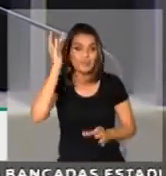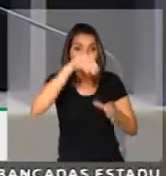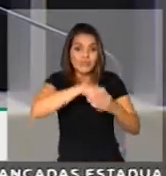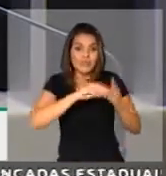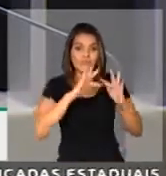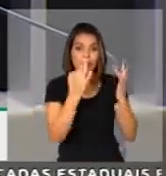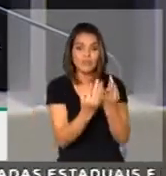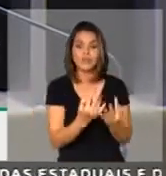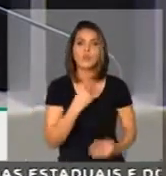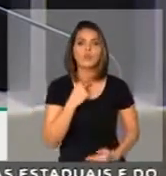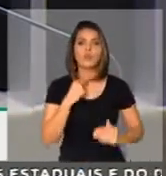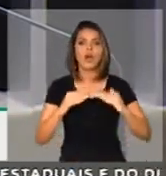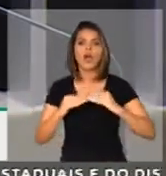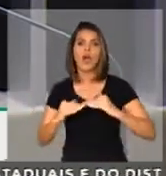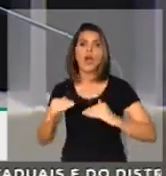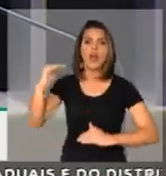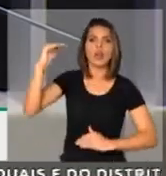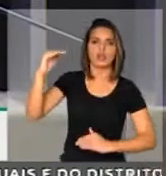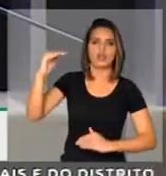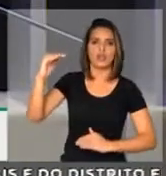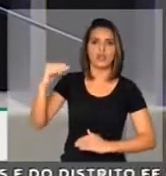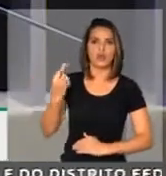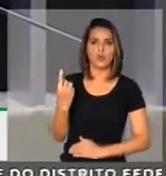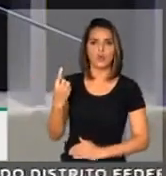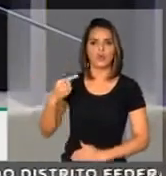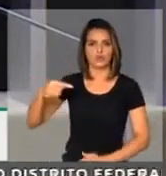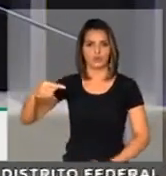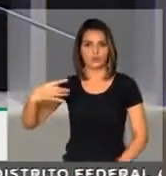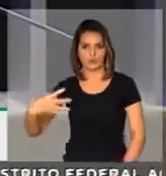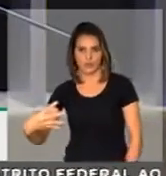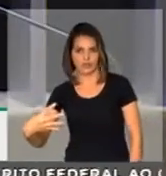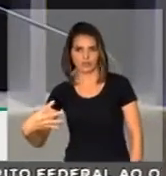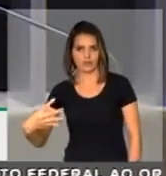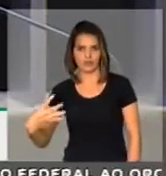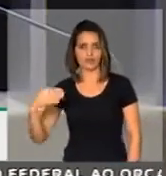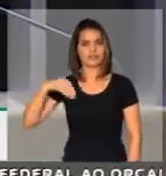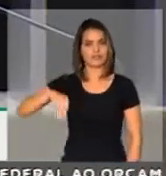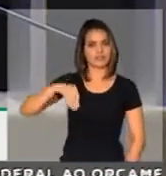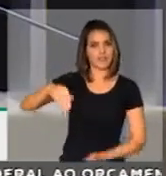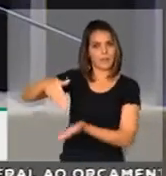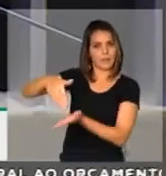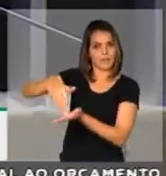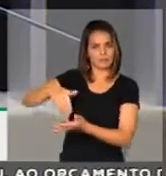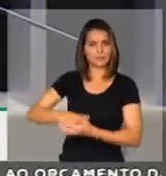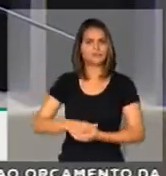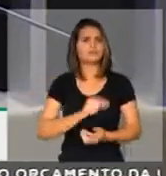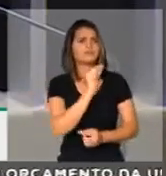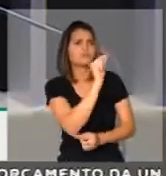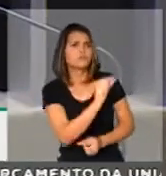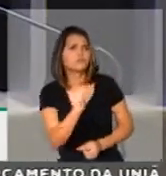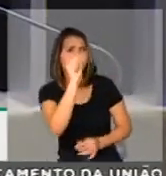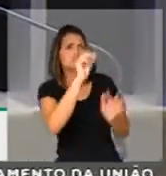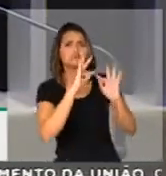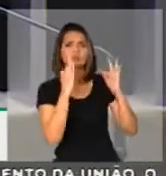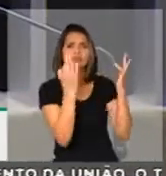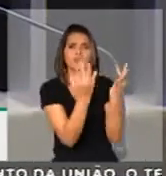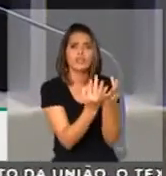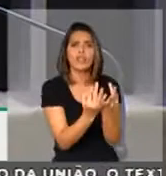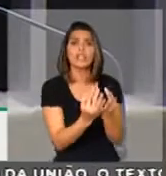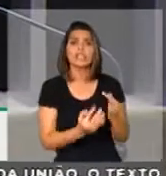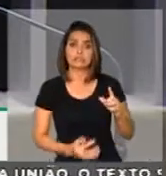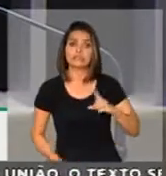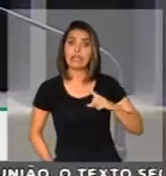1/4 do salário mínimo. E a bem da verdade, presidente Assis Carvalho, muitas famílias no Brasil afora, para obter este